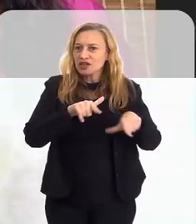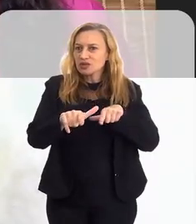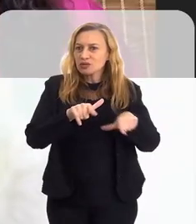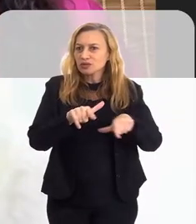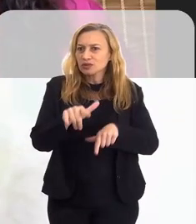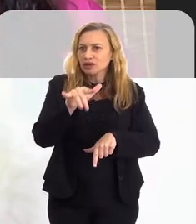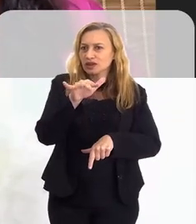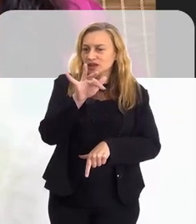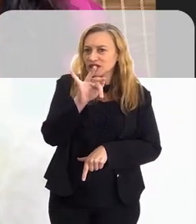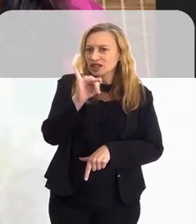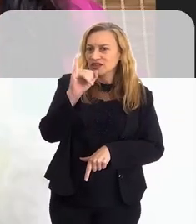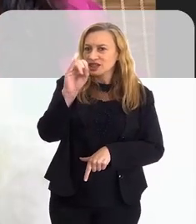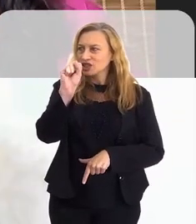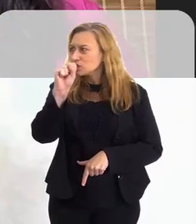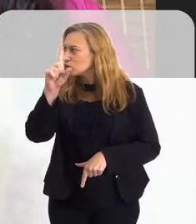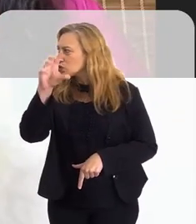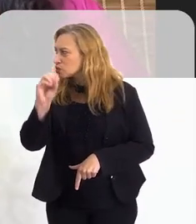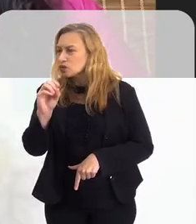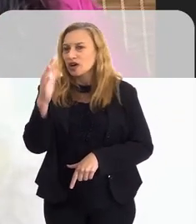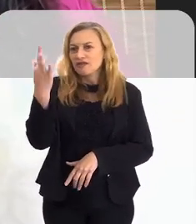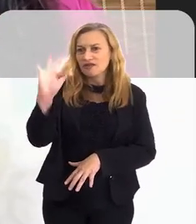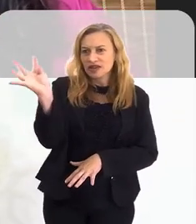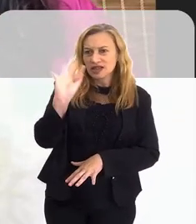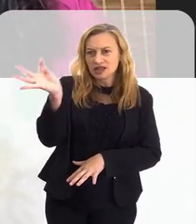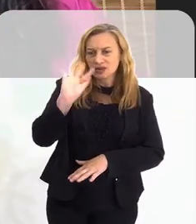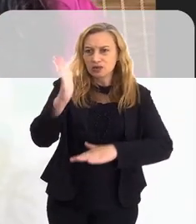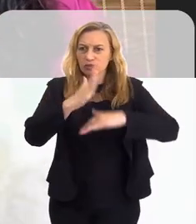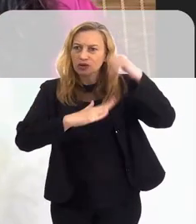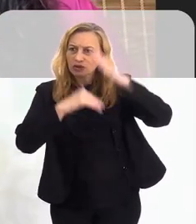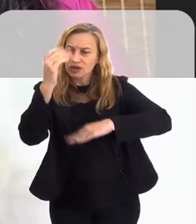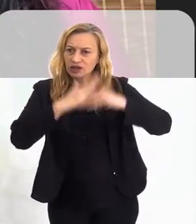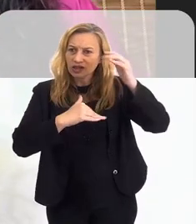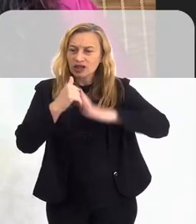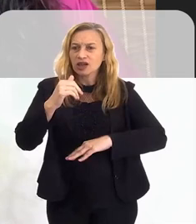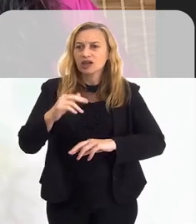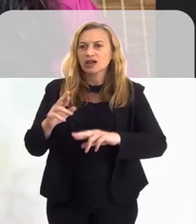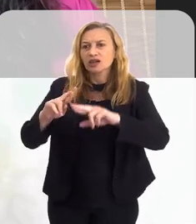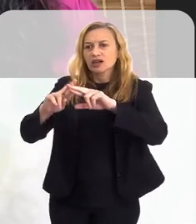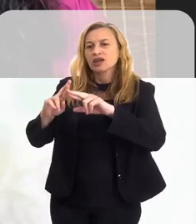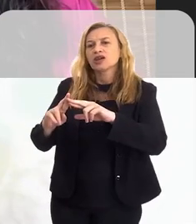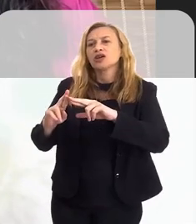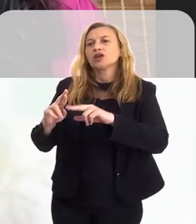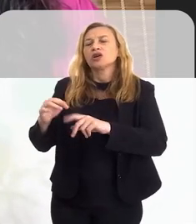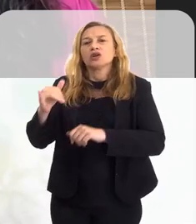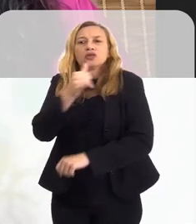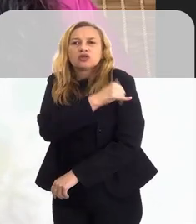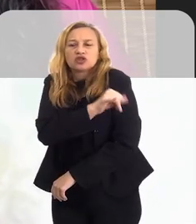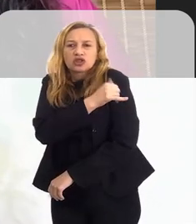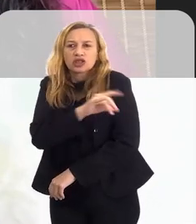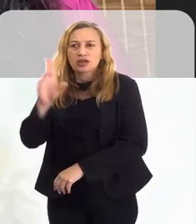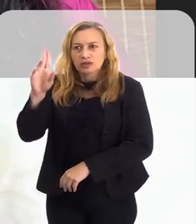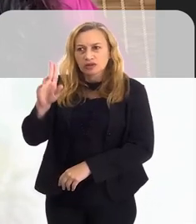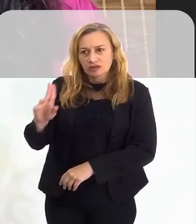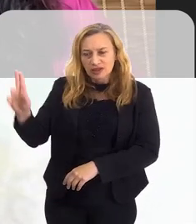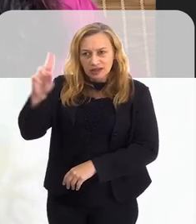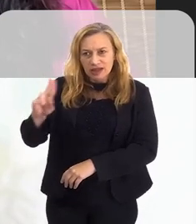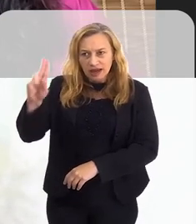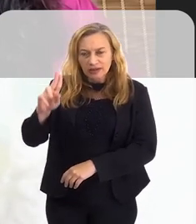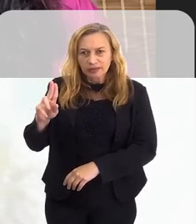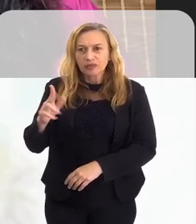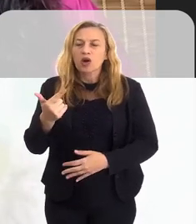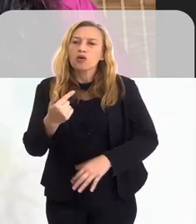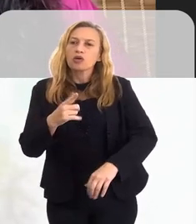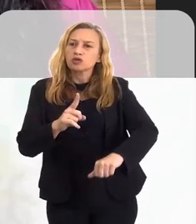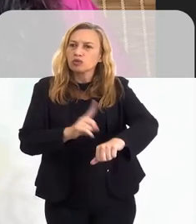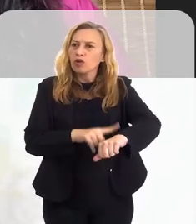né? Eu sou físico de formação, então eu me graduei em física na Universidade Federal do Rio de Janeiro, mas em